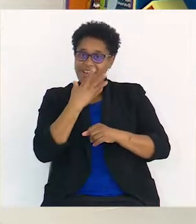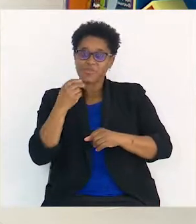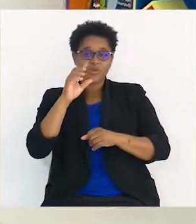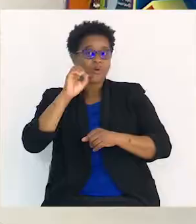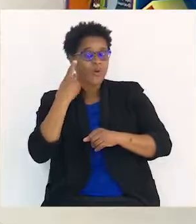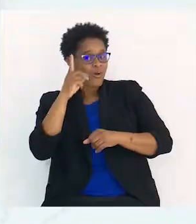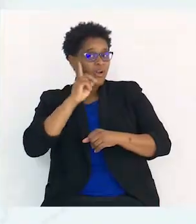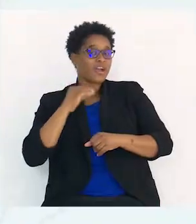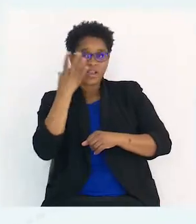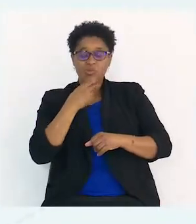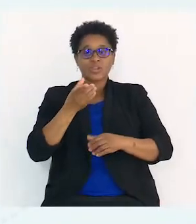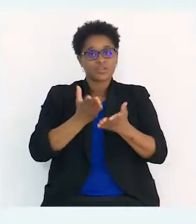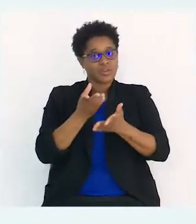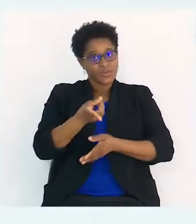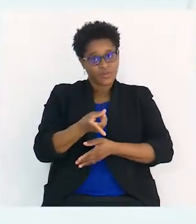ou aluna do nono ano.